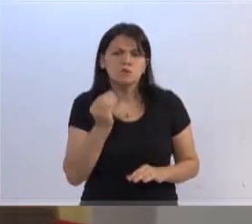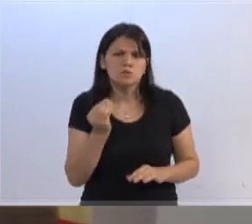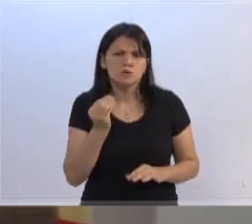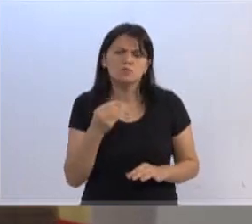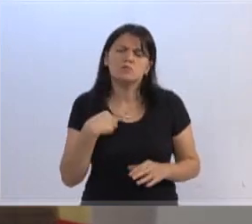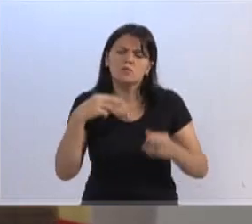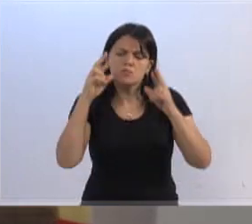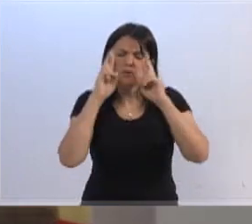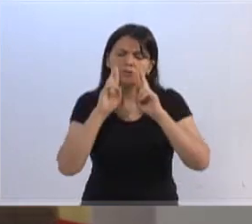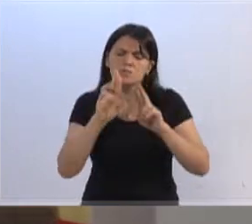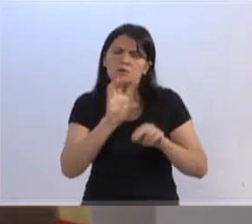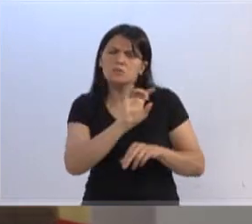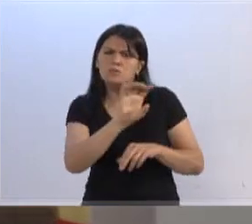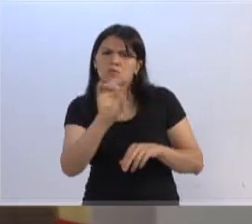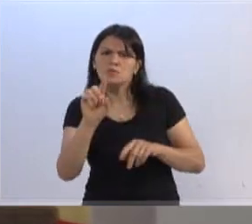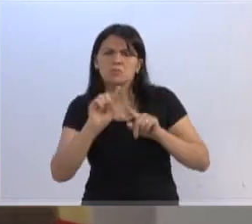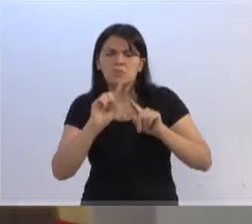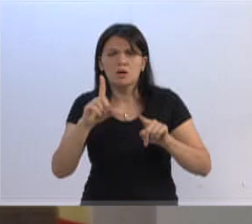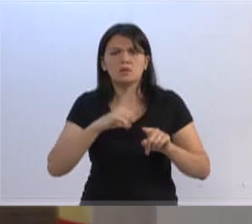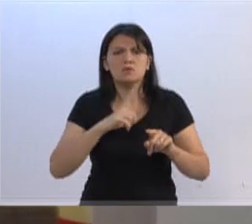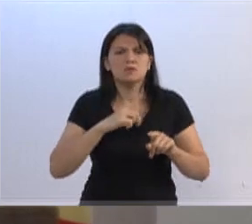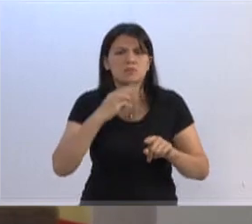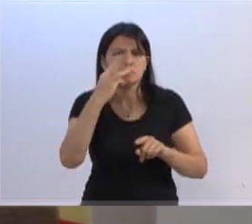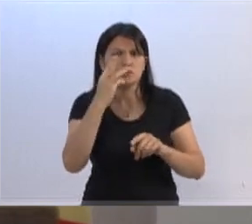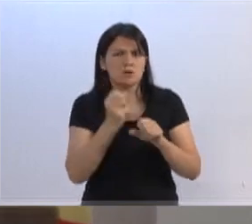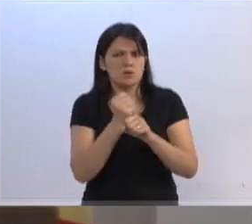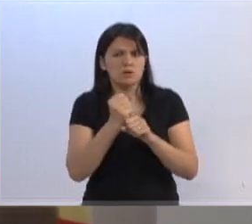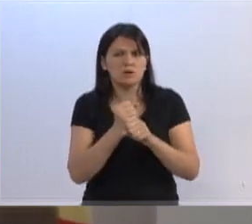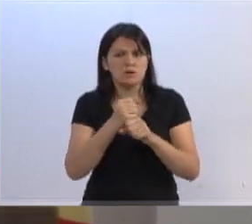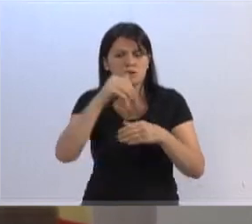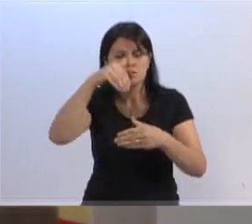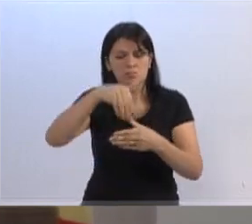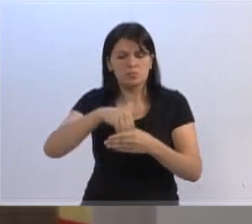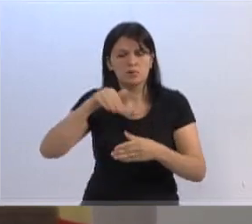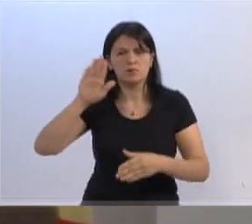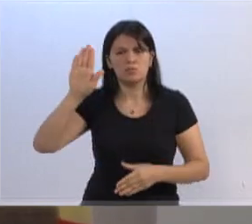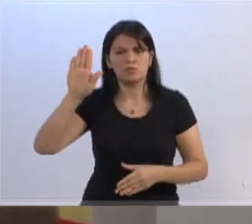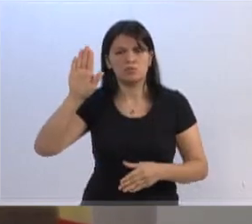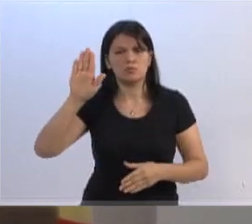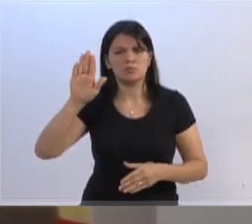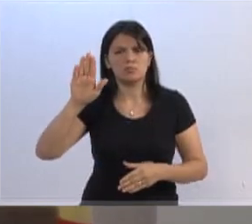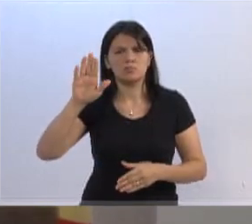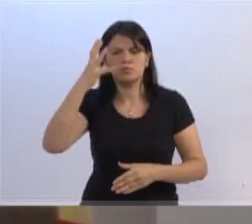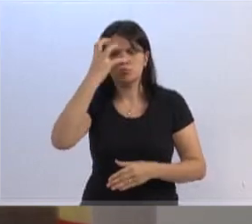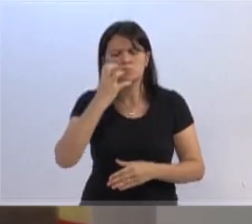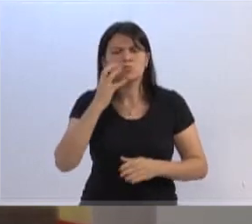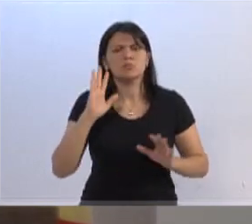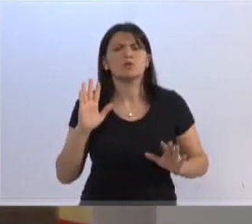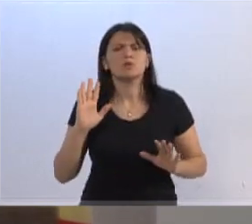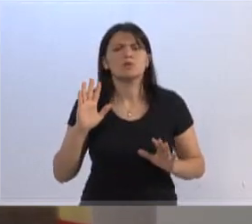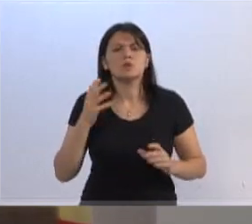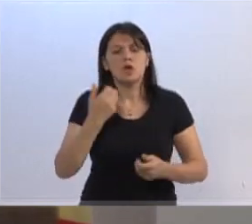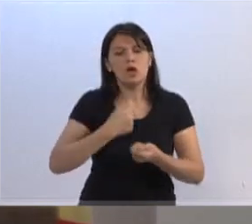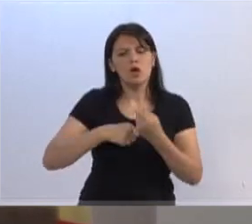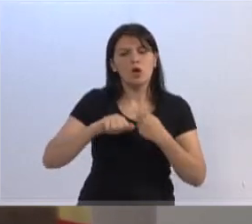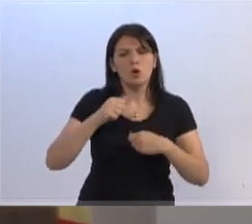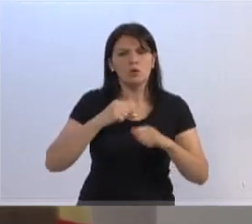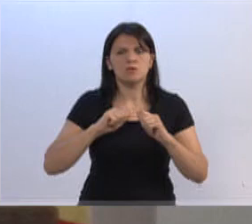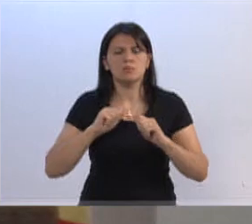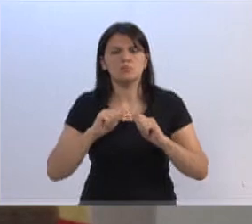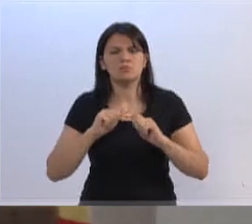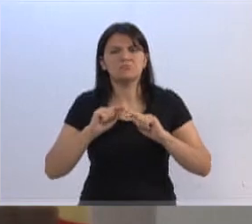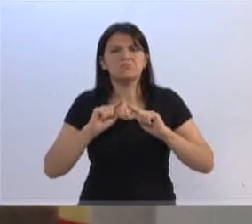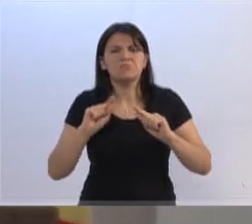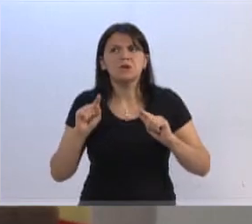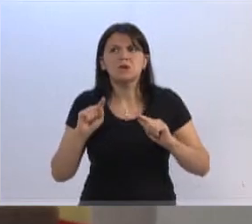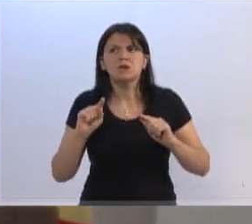cada parlamentar, mas nós temos nesses 3 anos de mandato, nós fazemos mandatos sérios, mandatos efetivos e mandatos econômicos. E, de